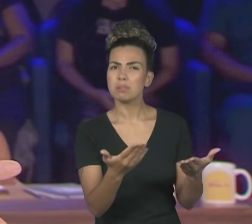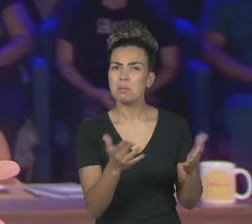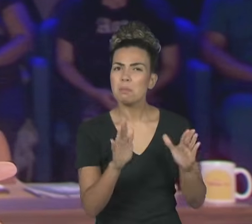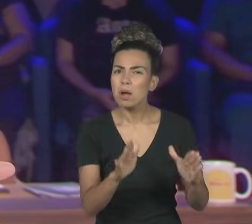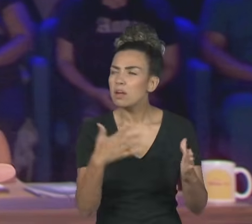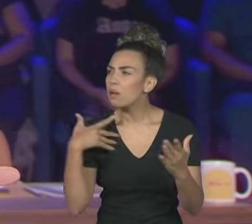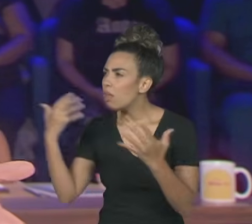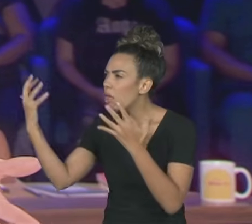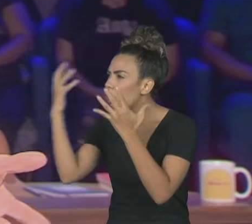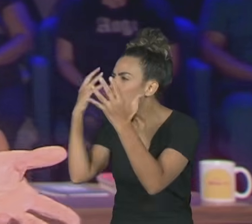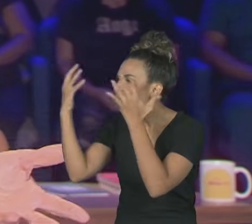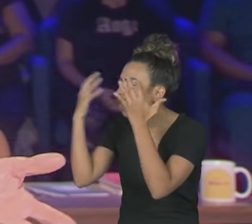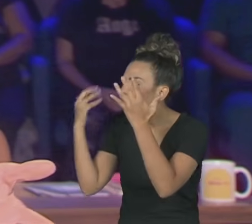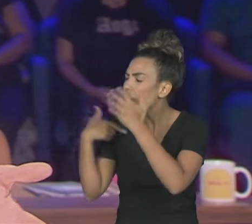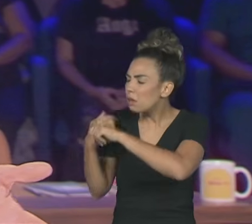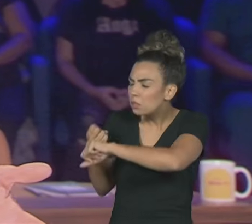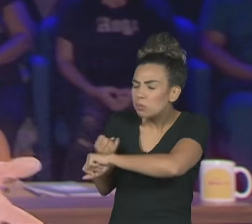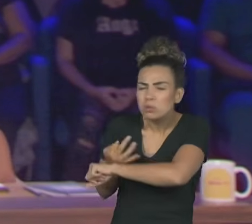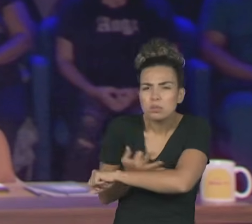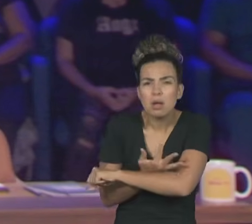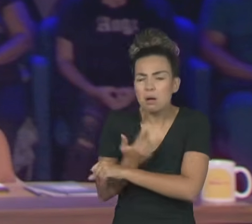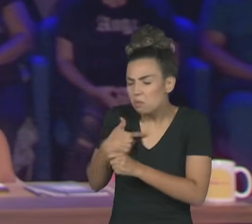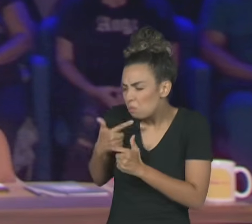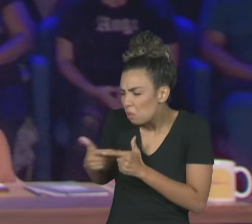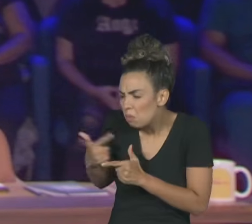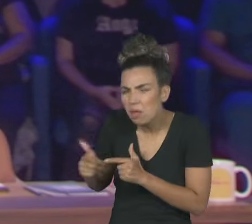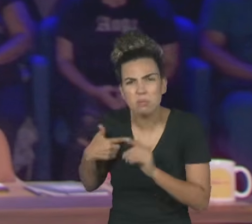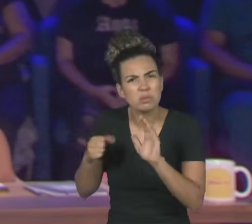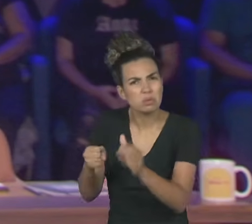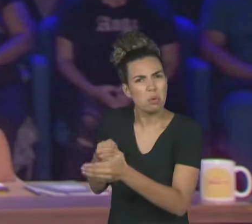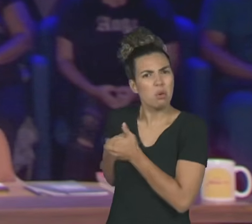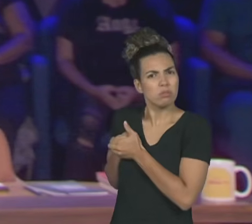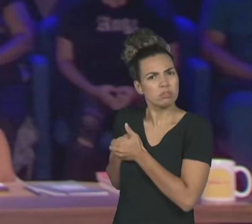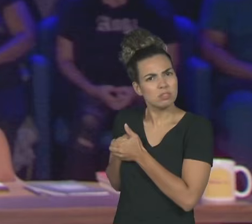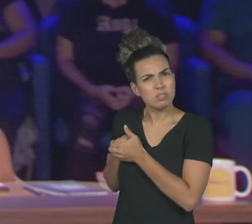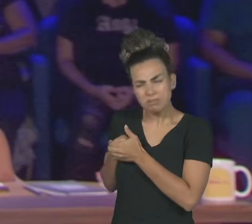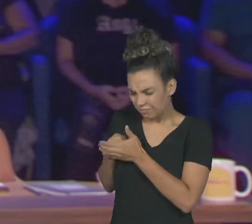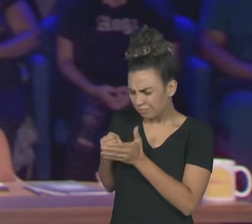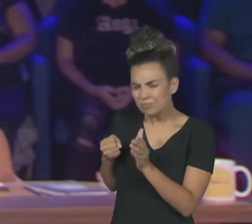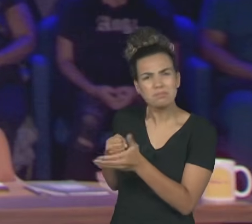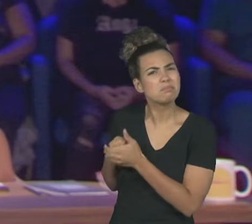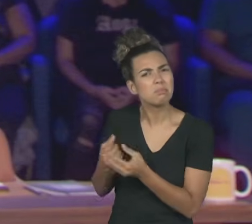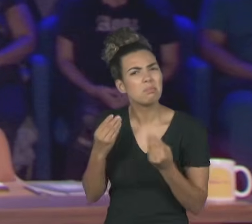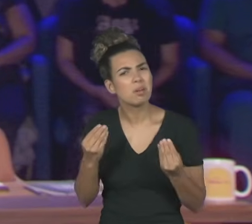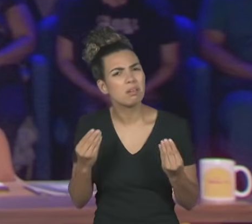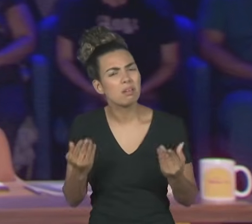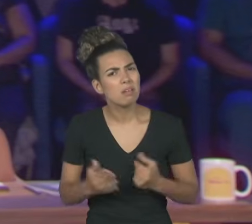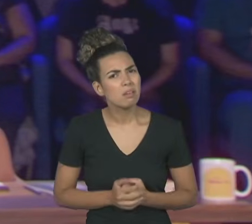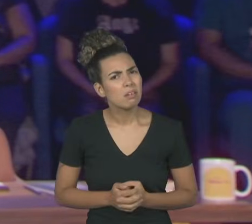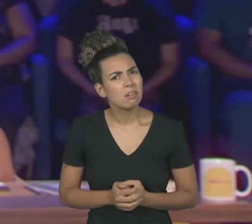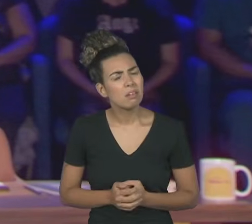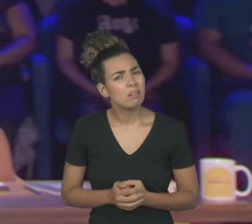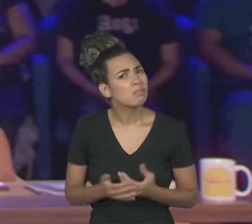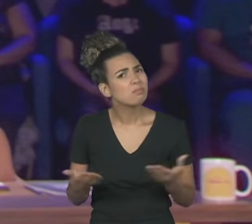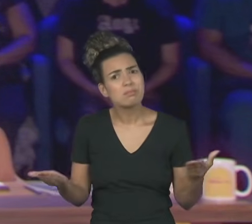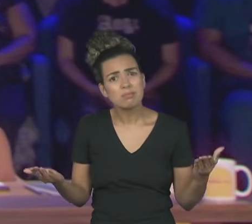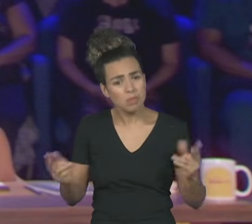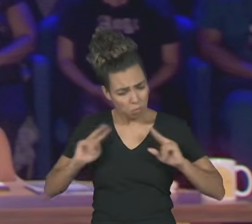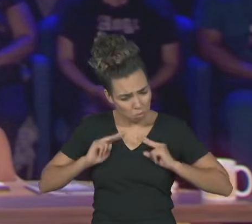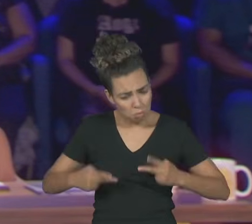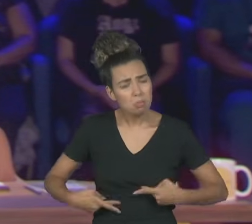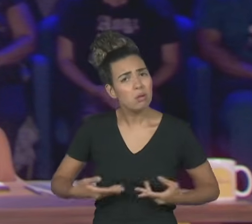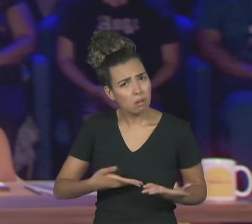as fragilidades? Por quê? Não somos todos frágeis? Não somos de uma matéria que dói,